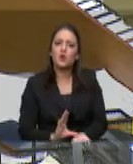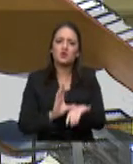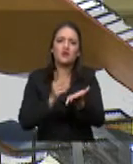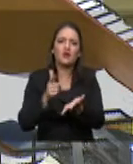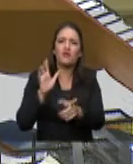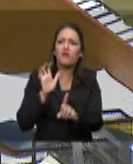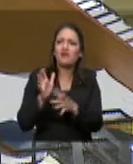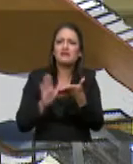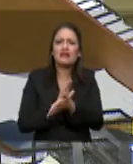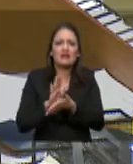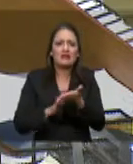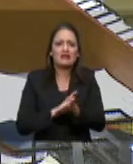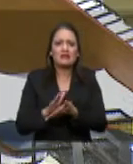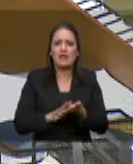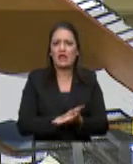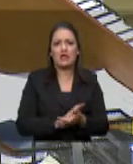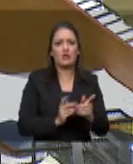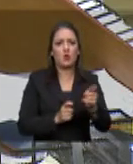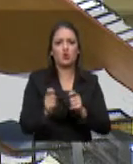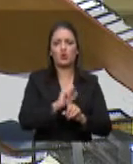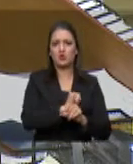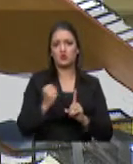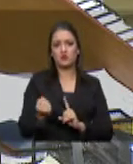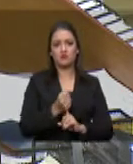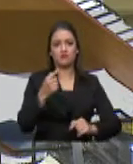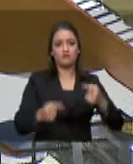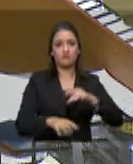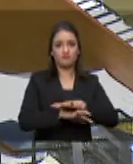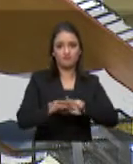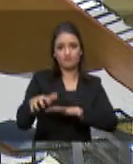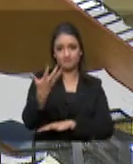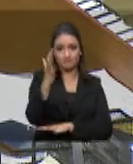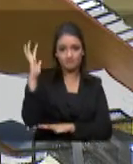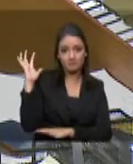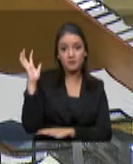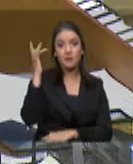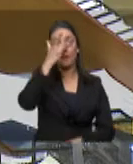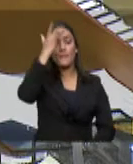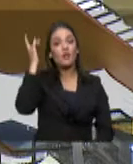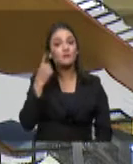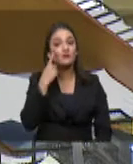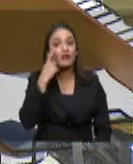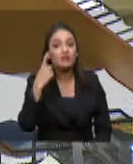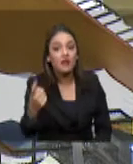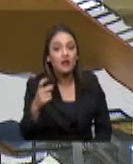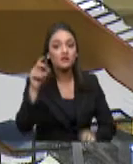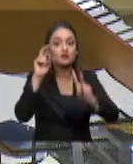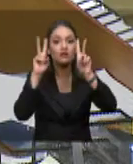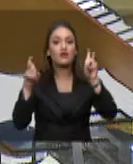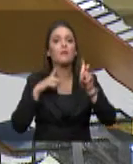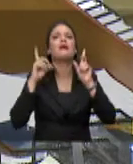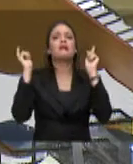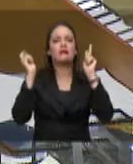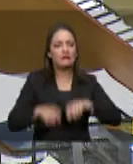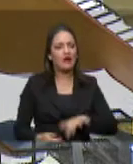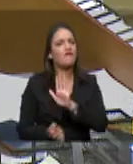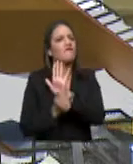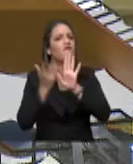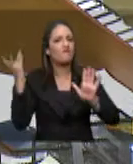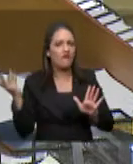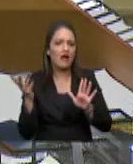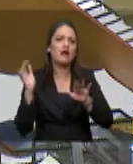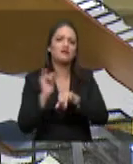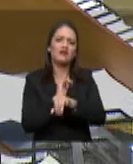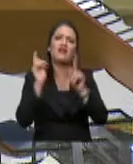os aspectos do controle social das políticas de meio ambiente. Os cidadãos interessados no tema têm vários canais para direcionar as suas